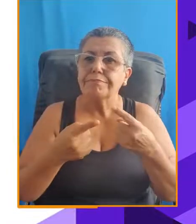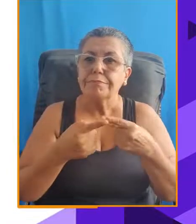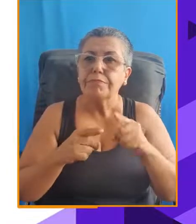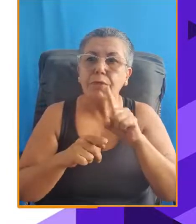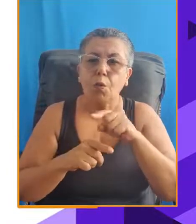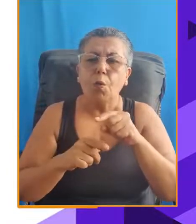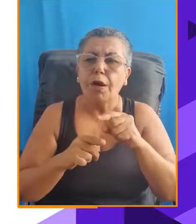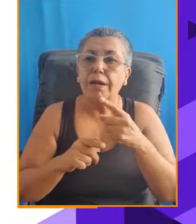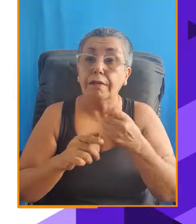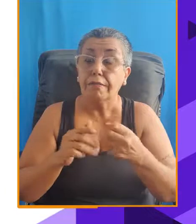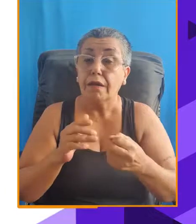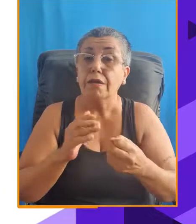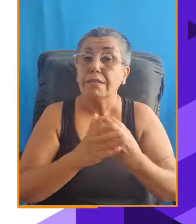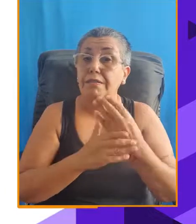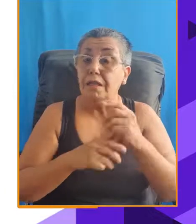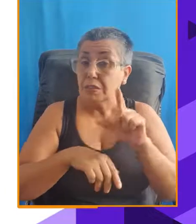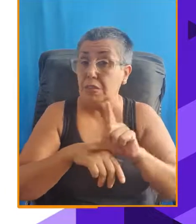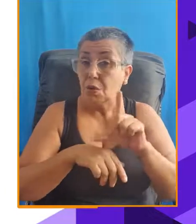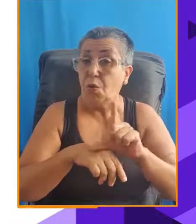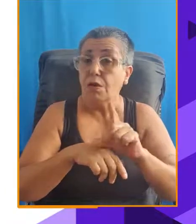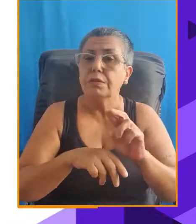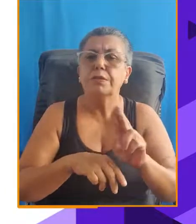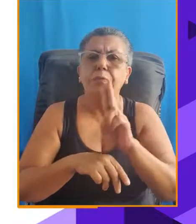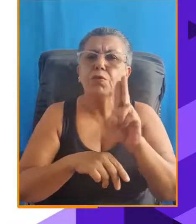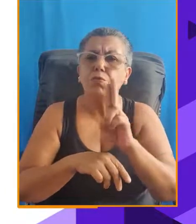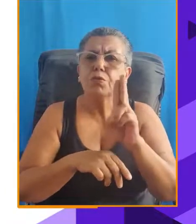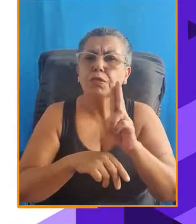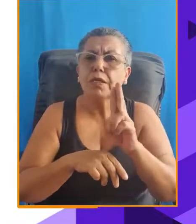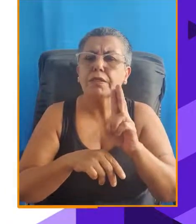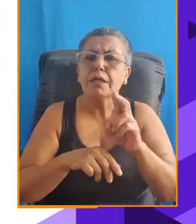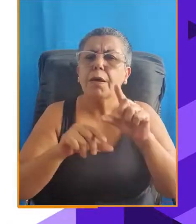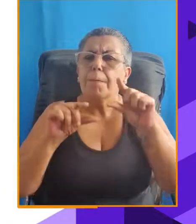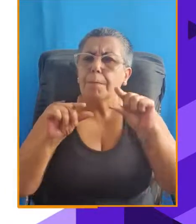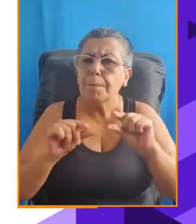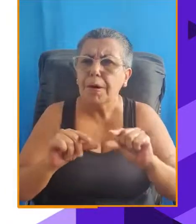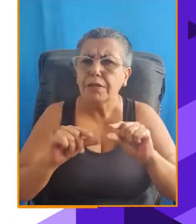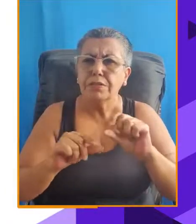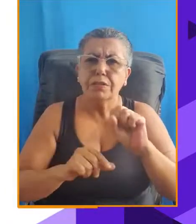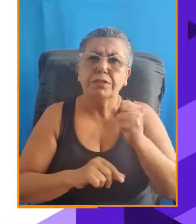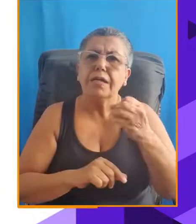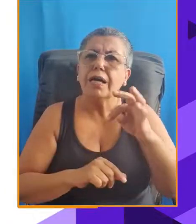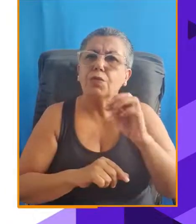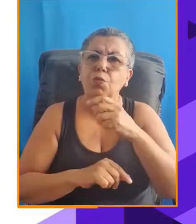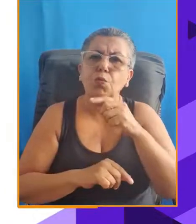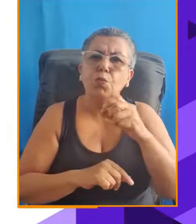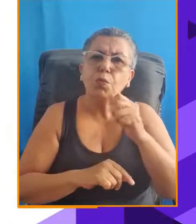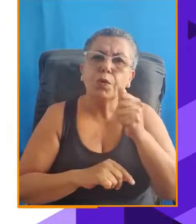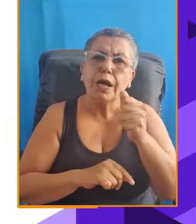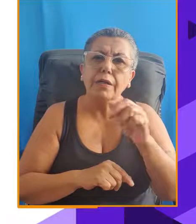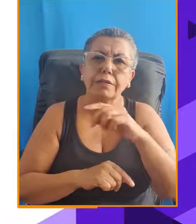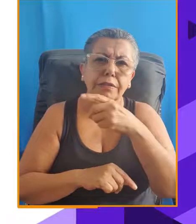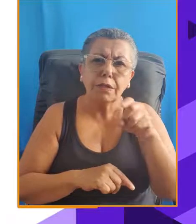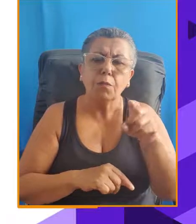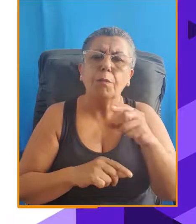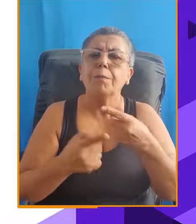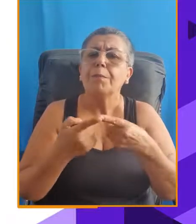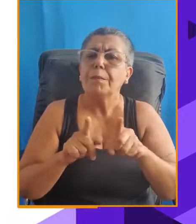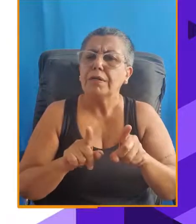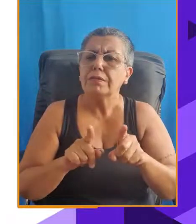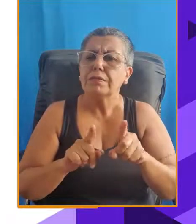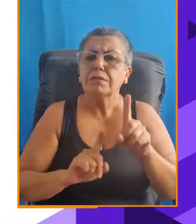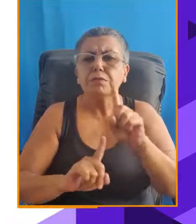No caso dessa floricultura, também são usados matizes de baixa saturação. Por outro